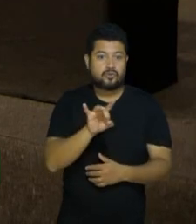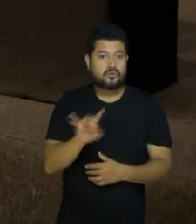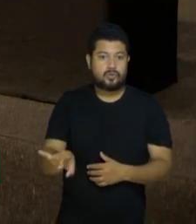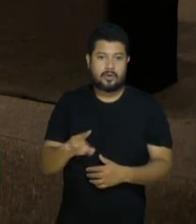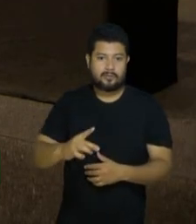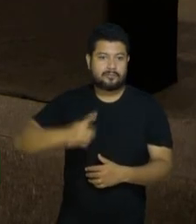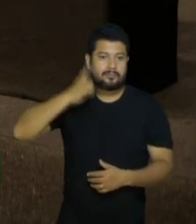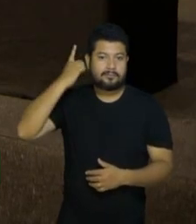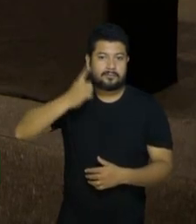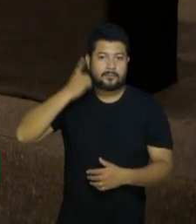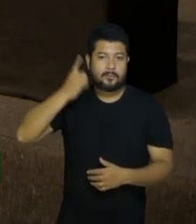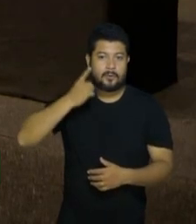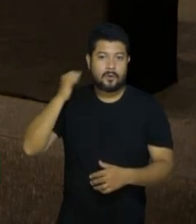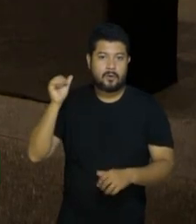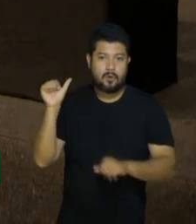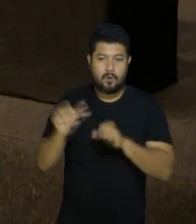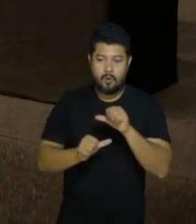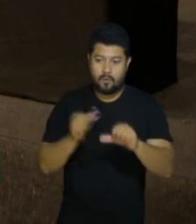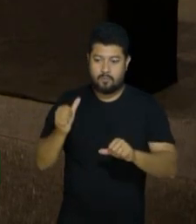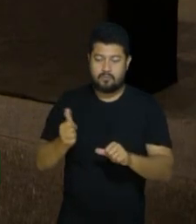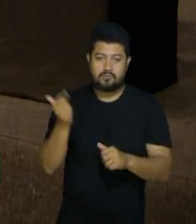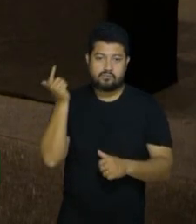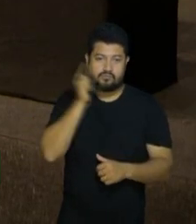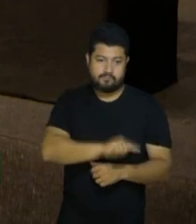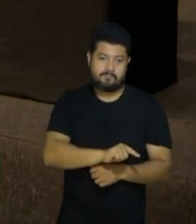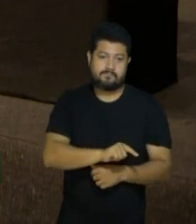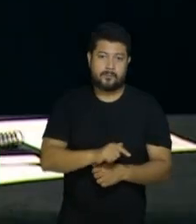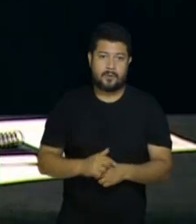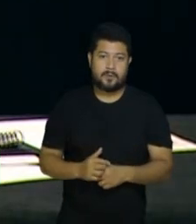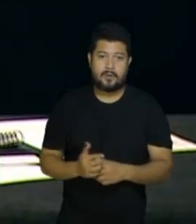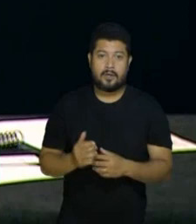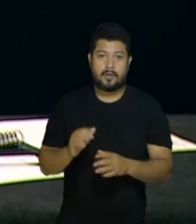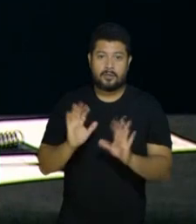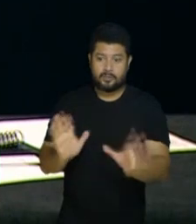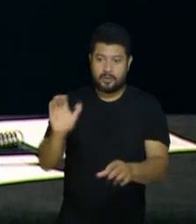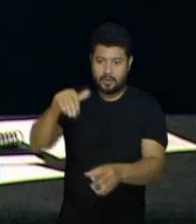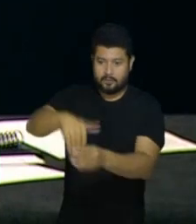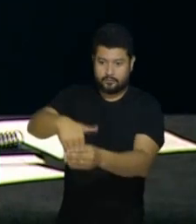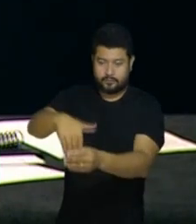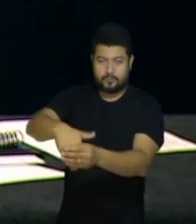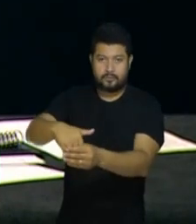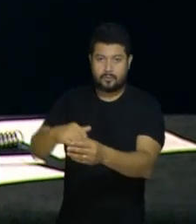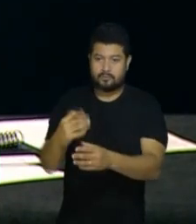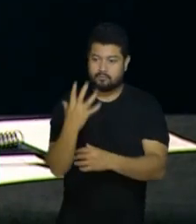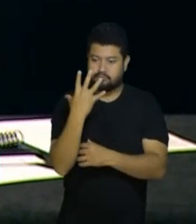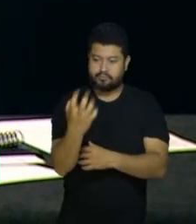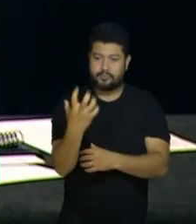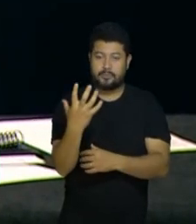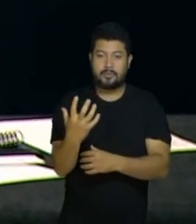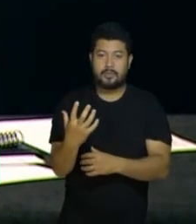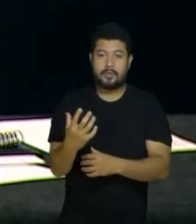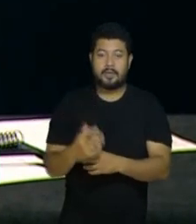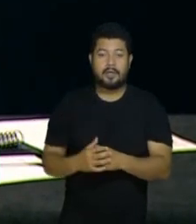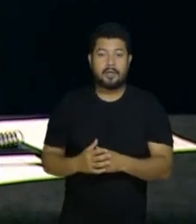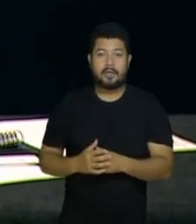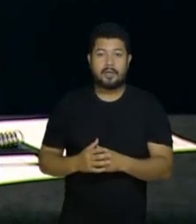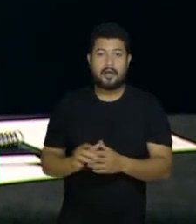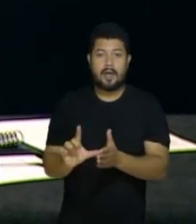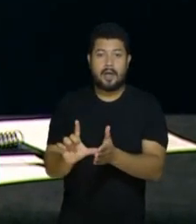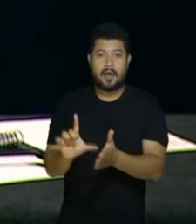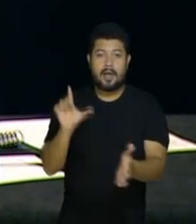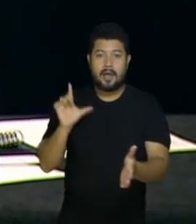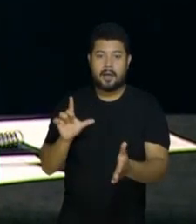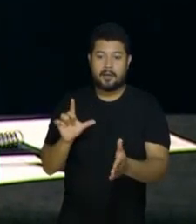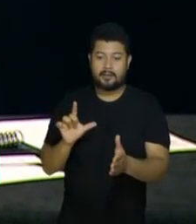pode alterar o seu voto. Depois de feito o voto, somente a imagem do deputado é que vai permitir, antes de ser